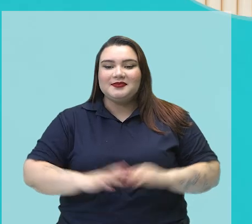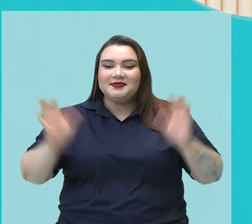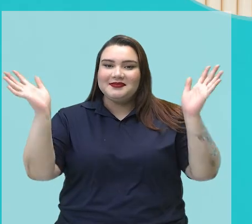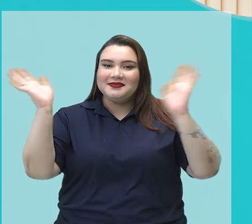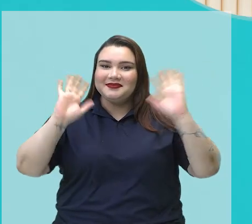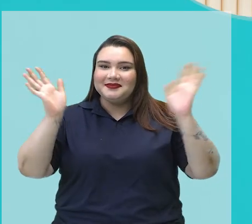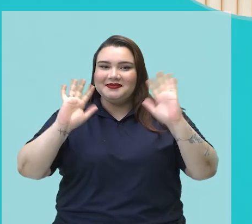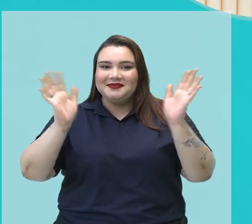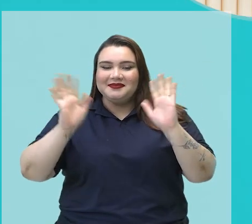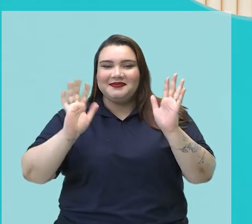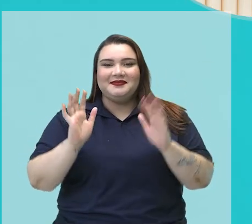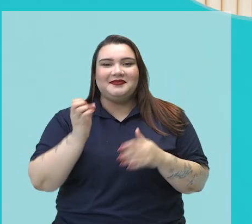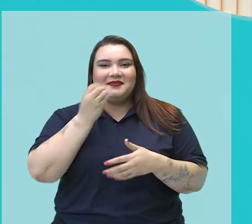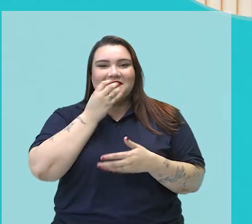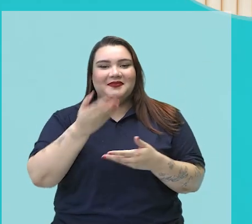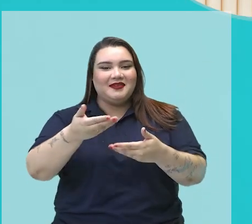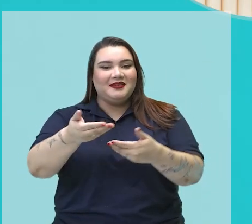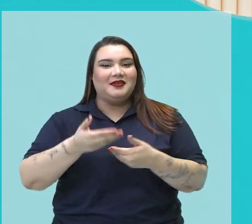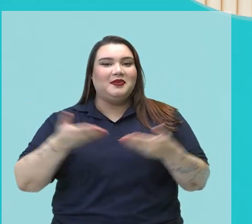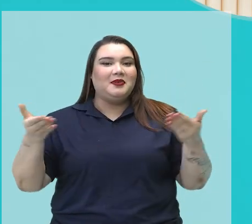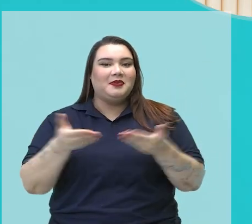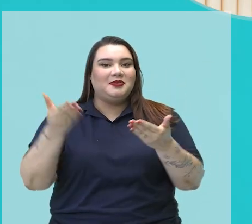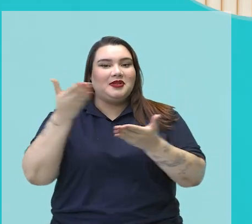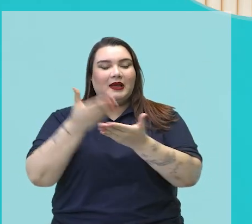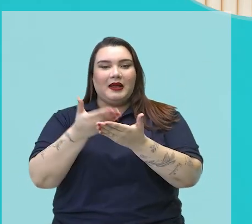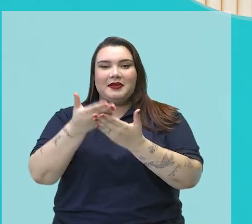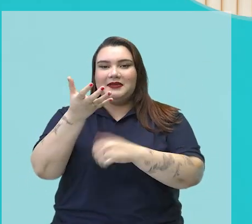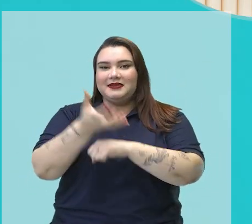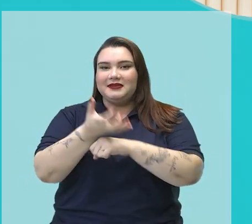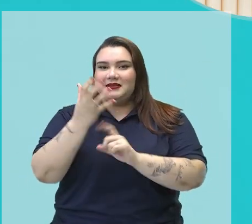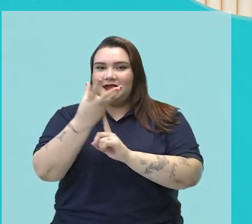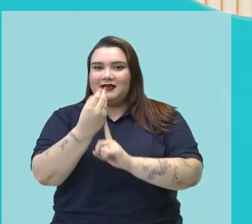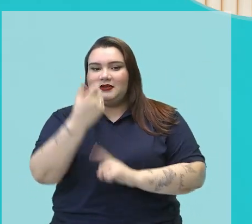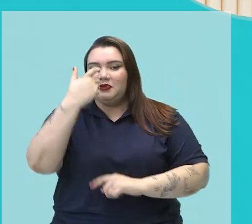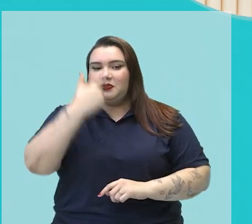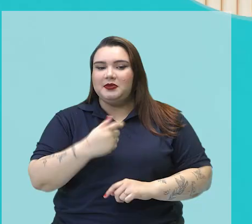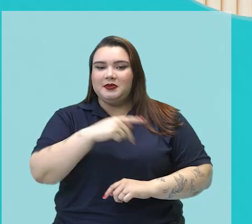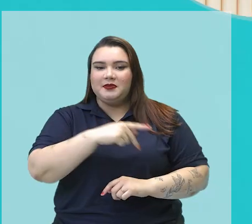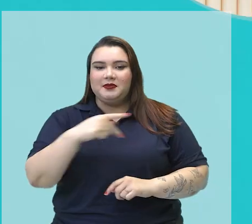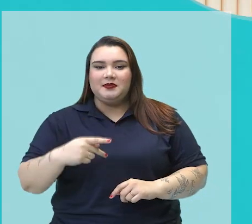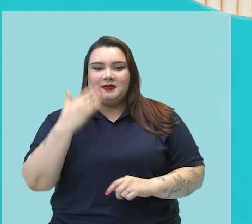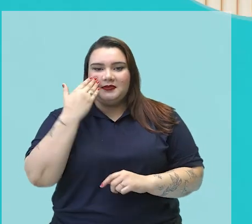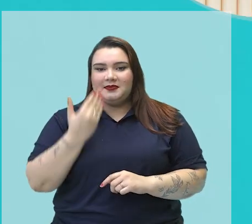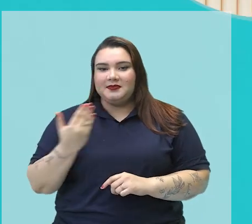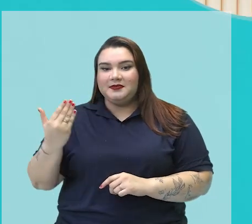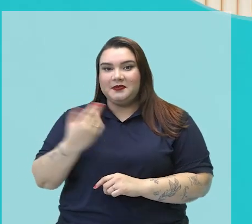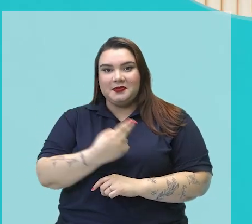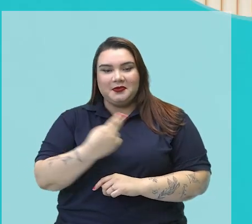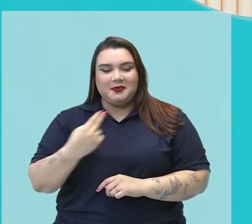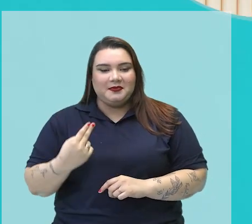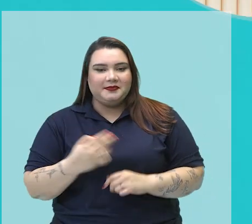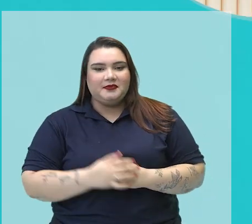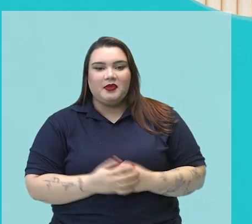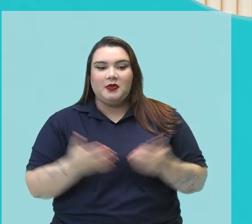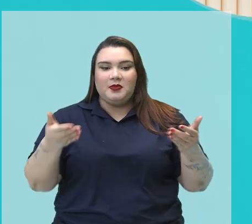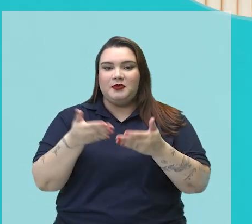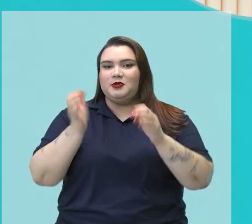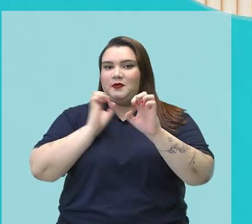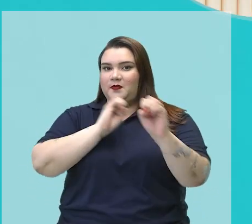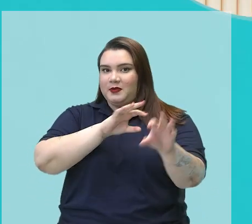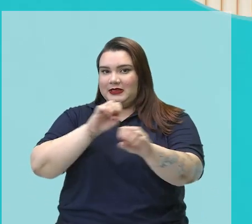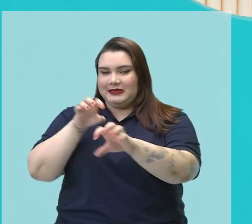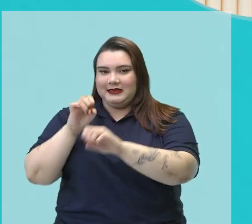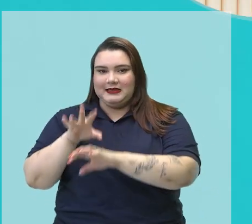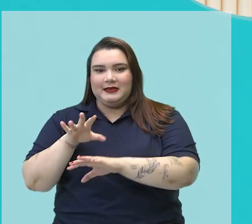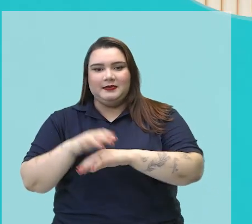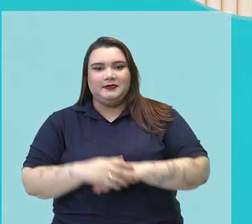Olá, sejam bem-vindos a mais uma aula de artes. Eu sou a professora Arlene Azulay e vou acompanhá-los nesta